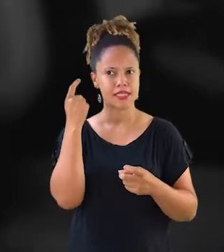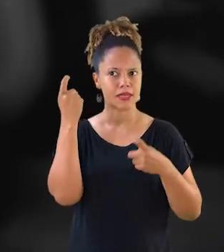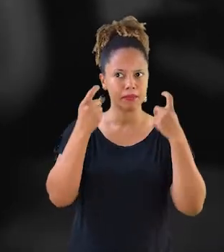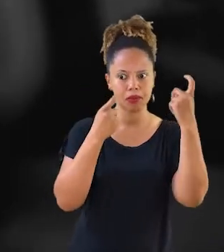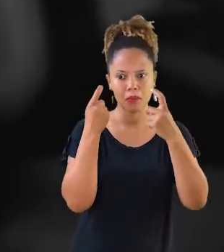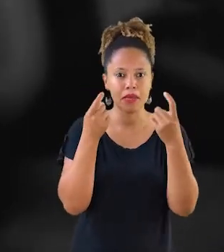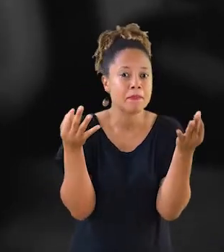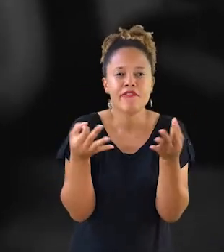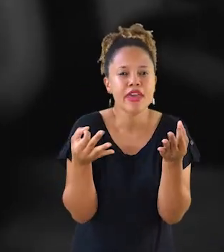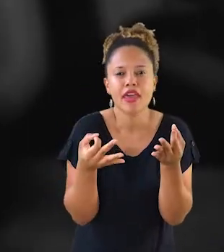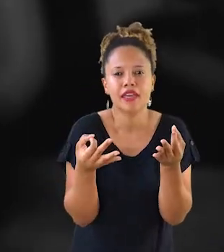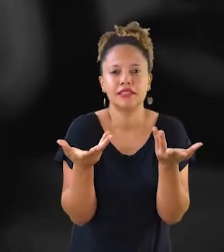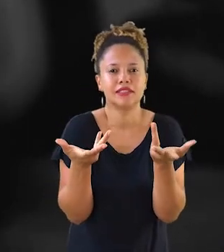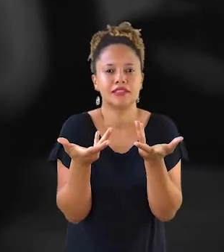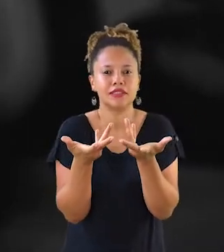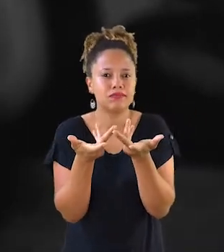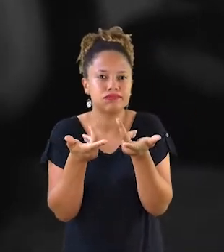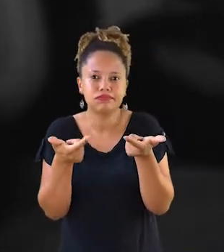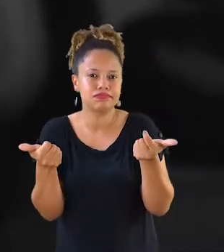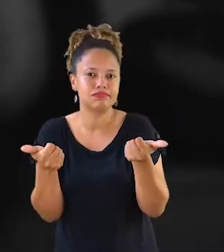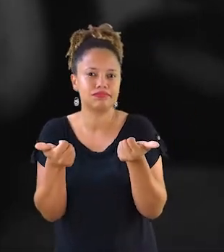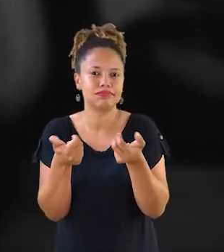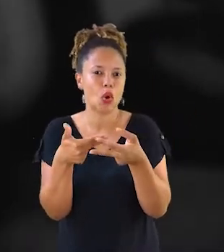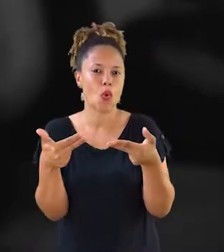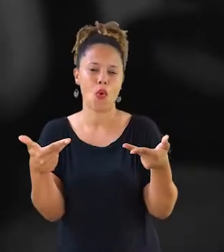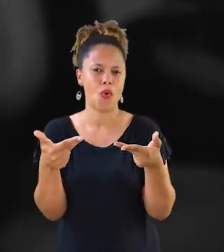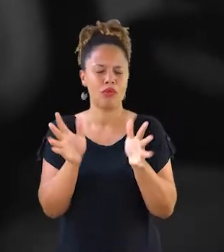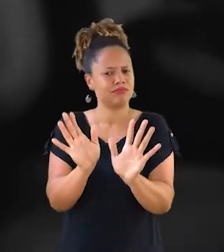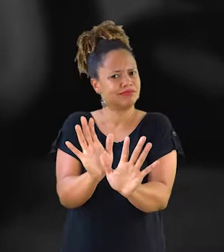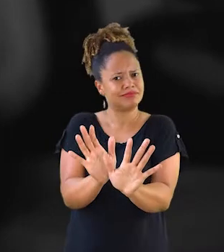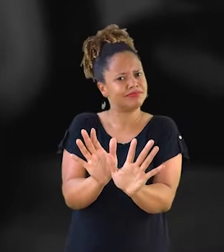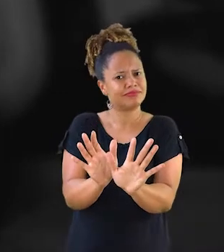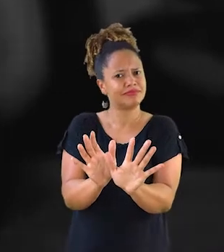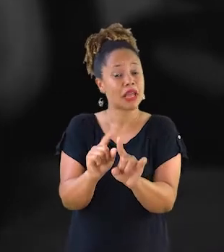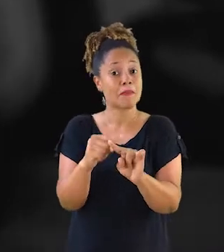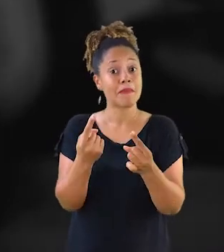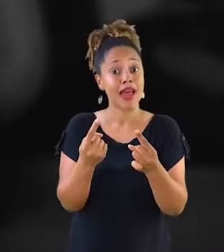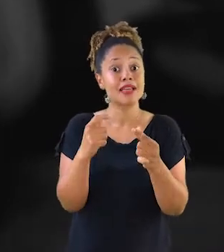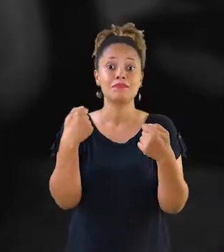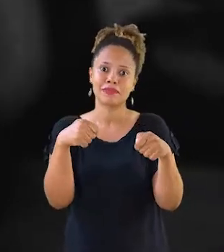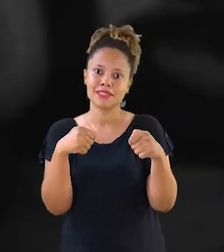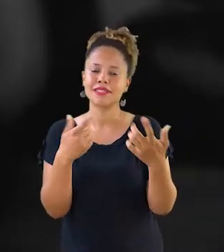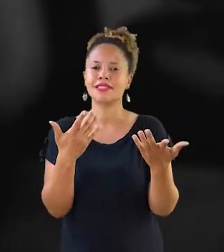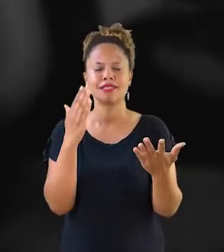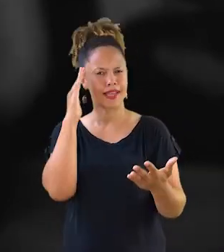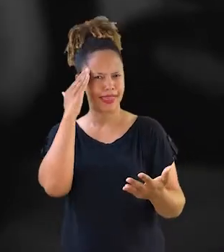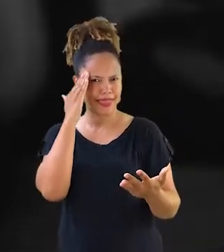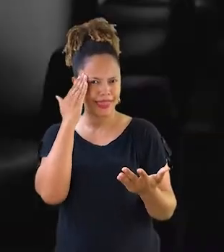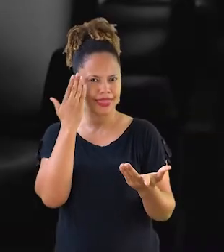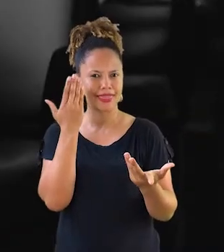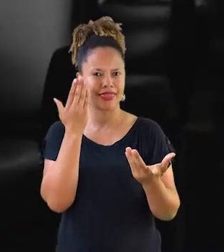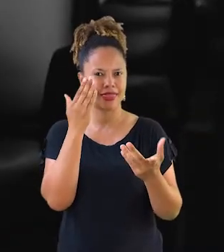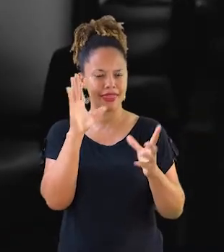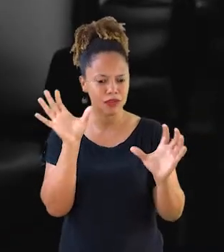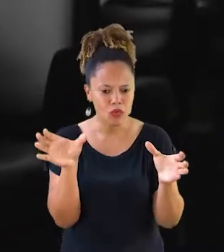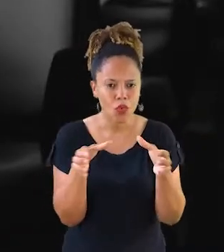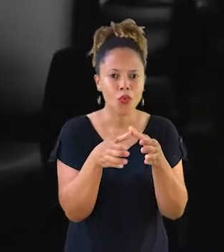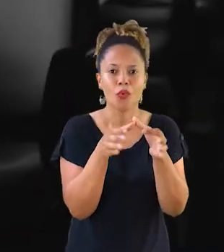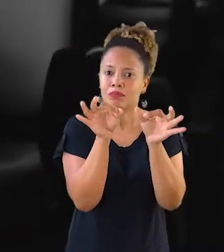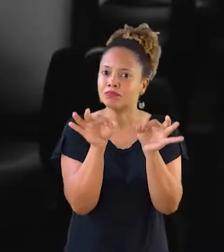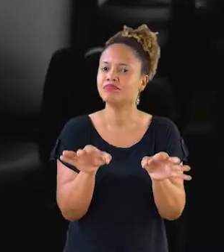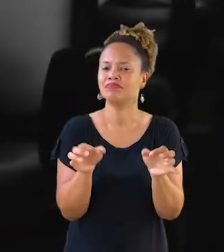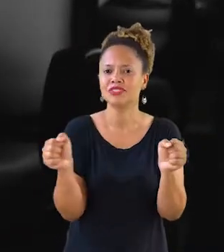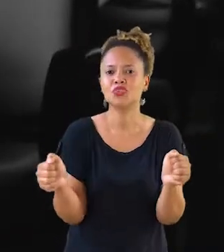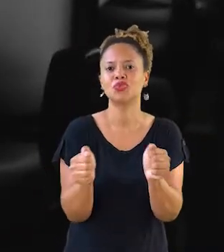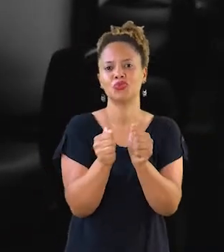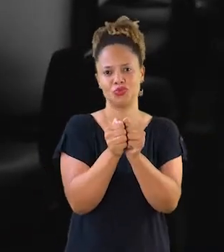com a partitura, né? Afinal, um grupo, né, coeso, todo mundo tem que estar tocando a mesma nota e, se possível, no mesmo lugar, né,